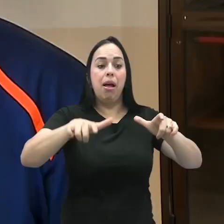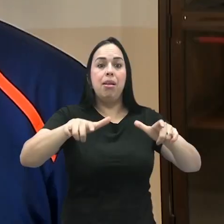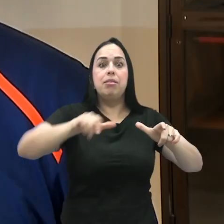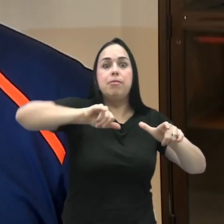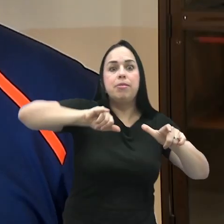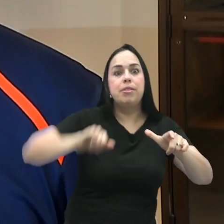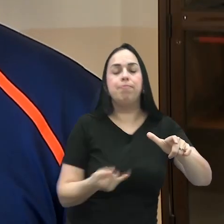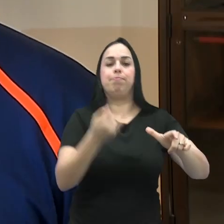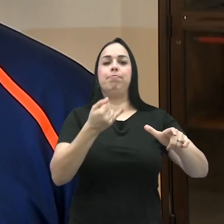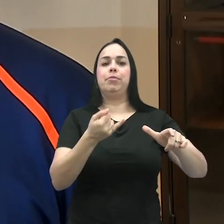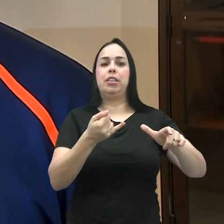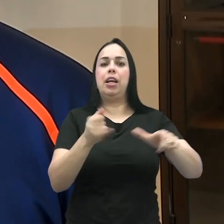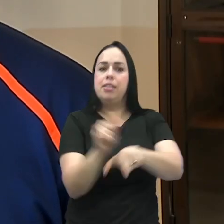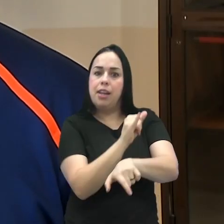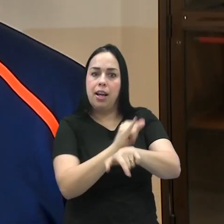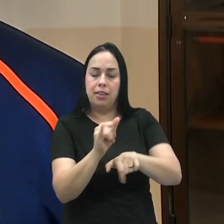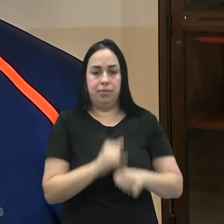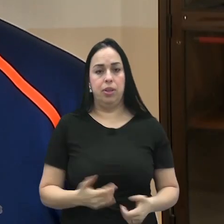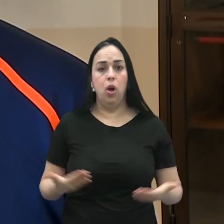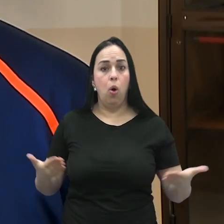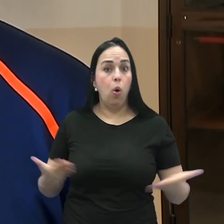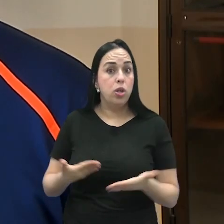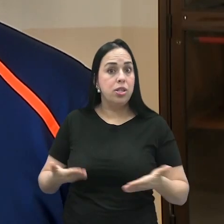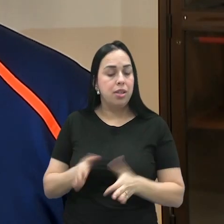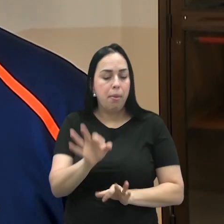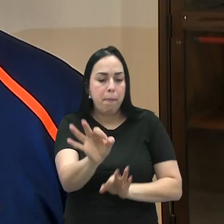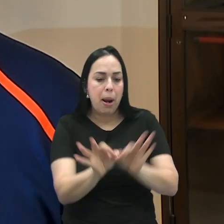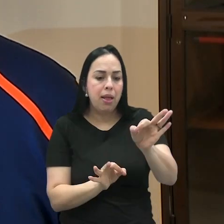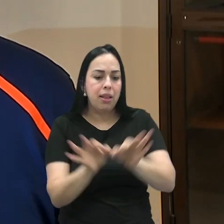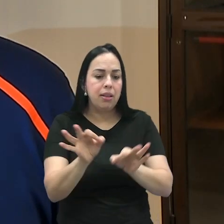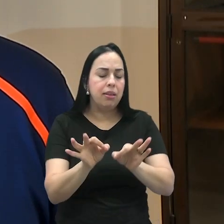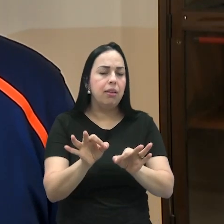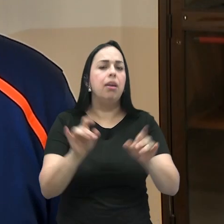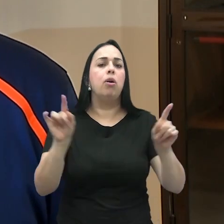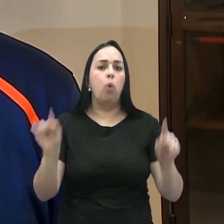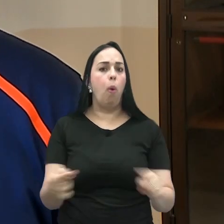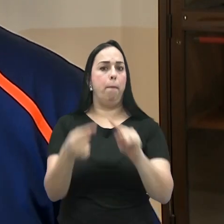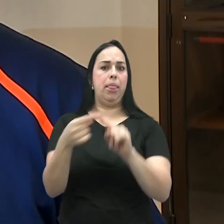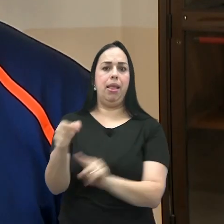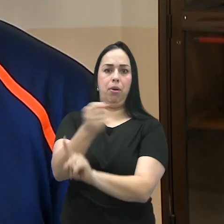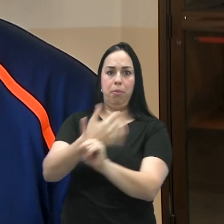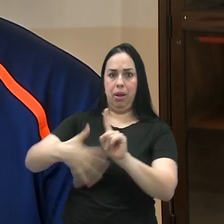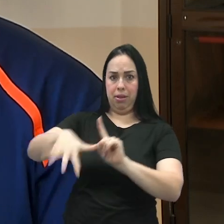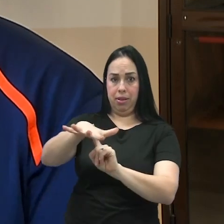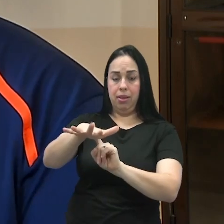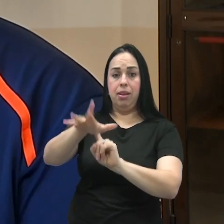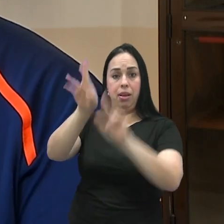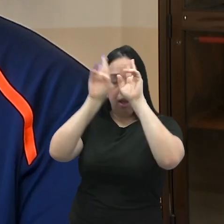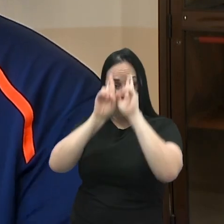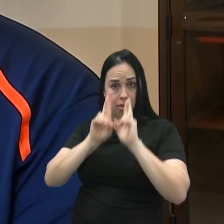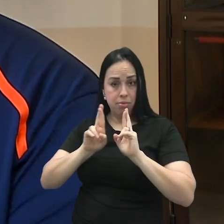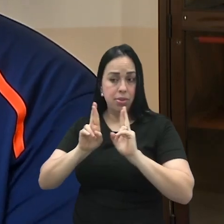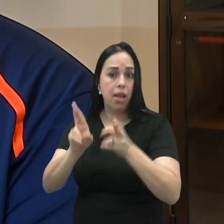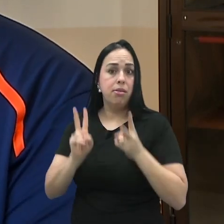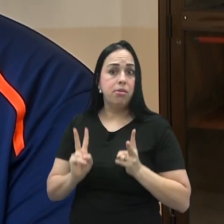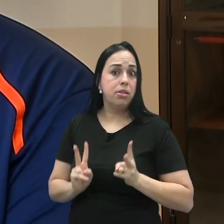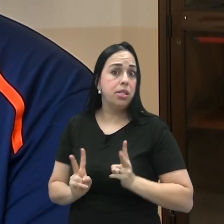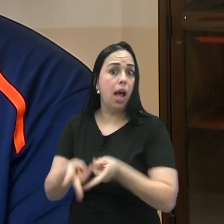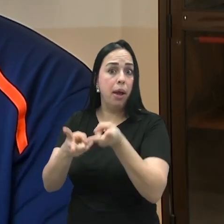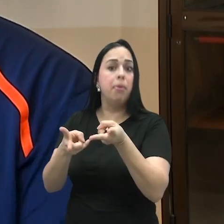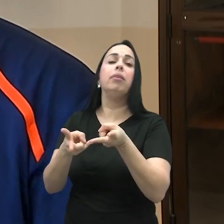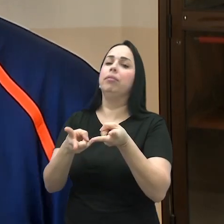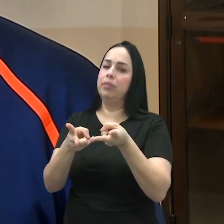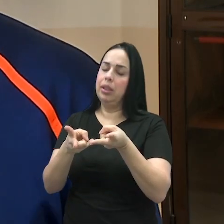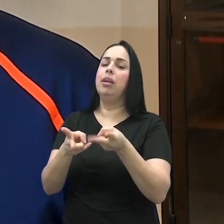urbano. Quando a gente se fala hoje em planejamento urbano, você está falando muito de meio ambiente. Então, você respeitando cada vez mais o